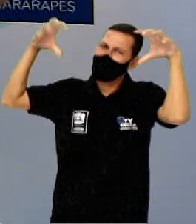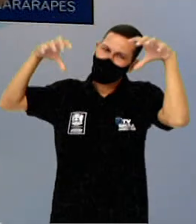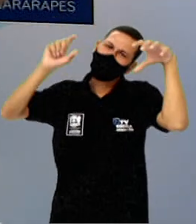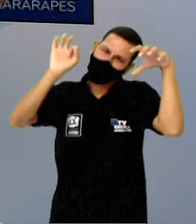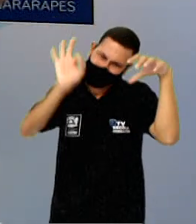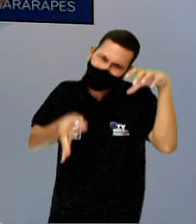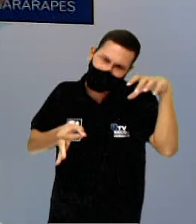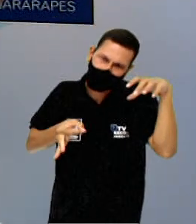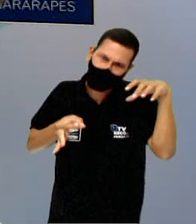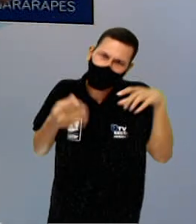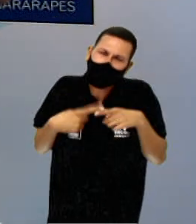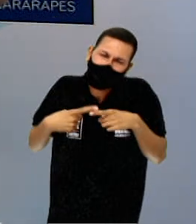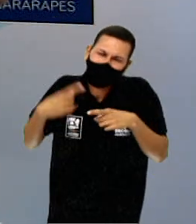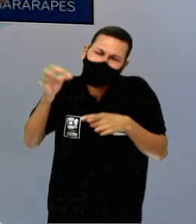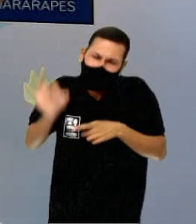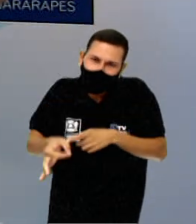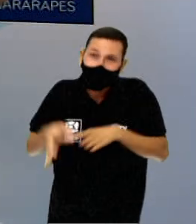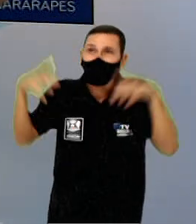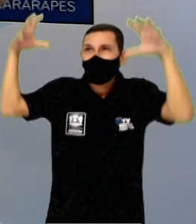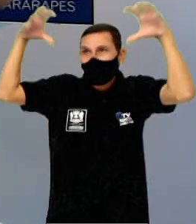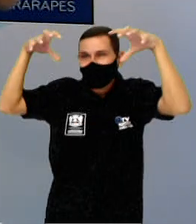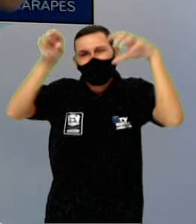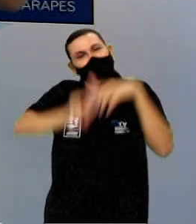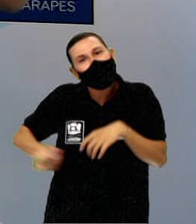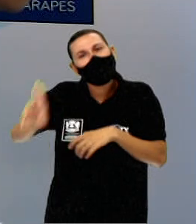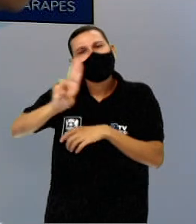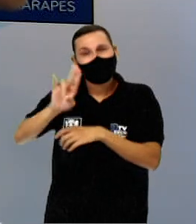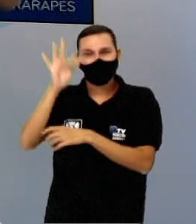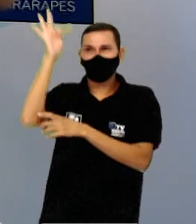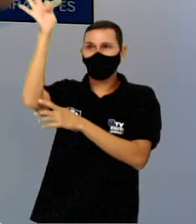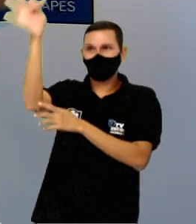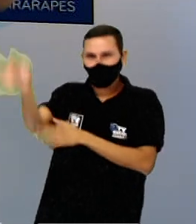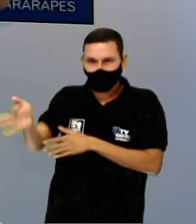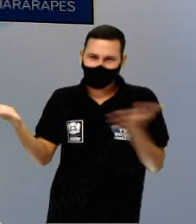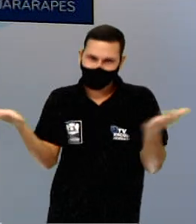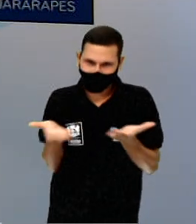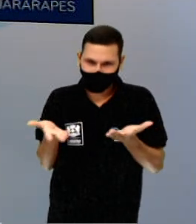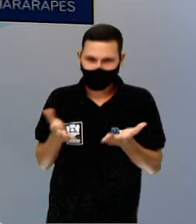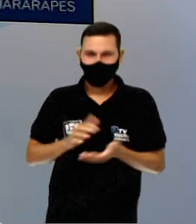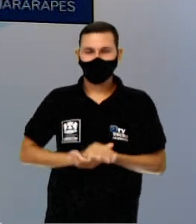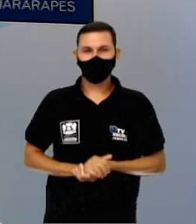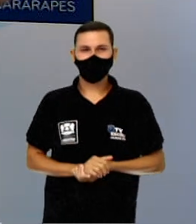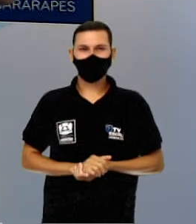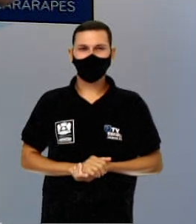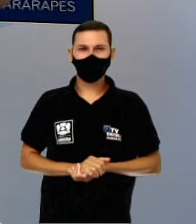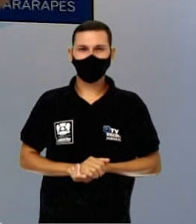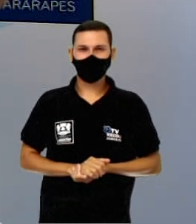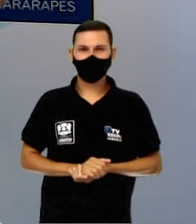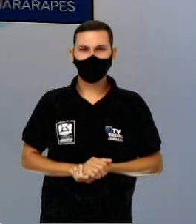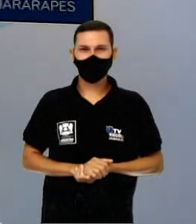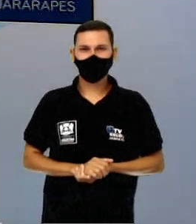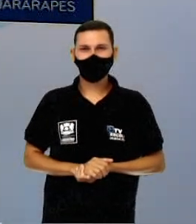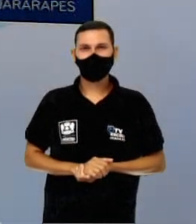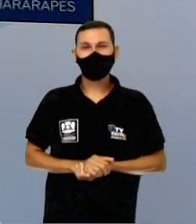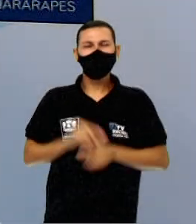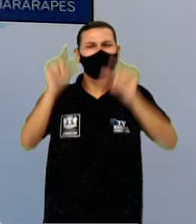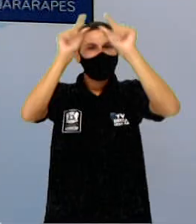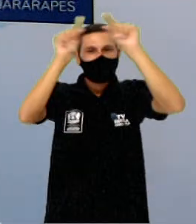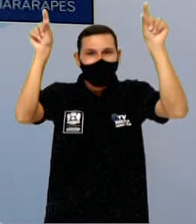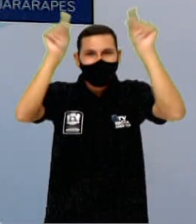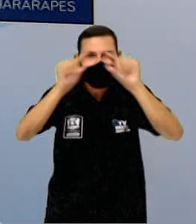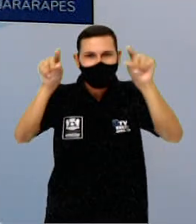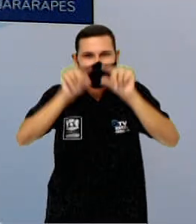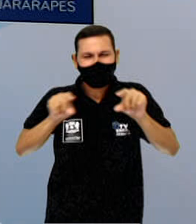já está certo de algo acontecer usamos o futuro imediato certo em algumas operações que